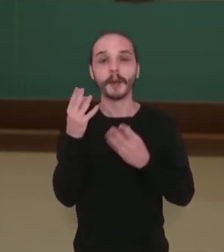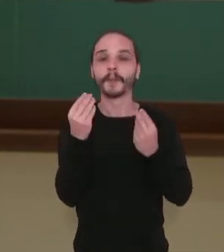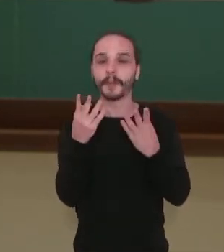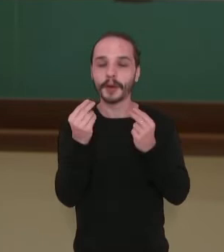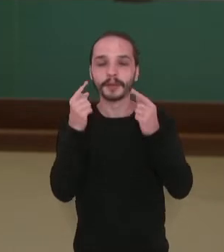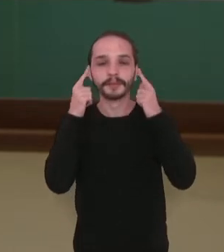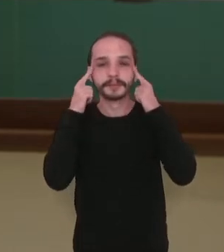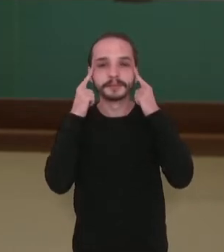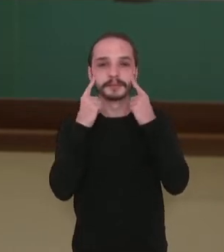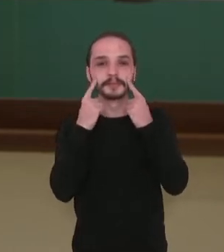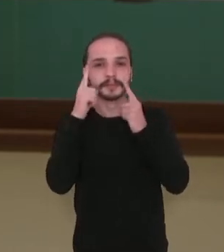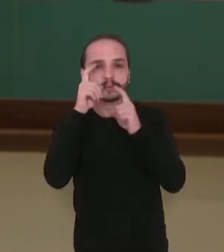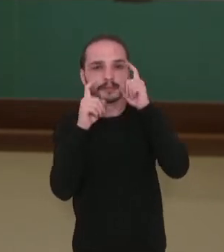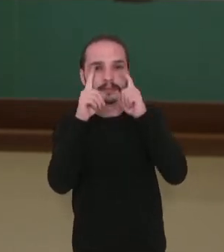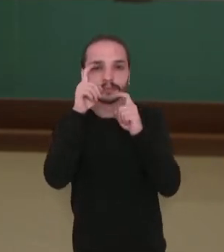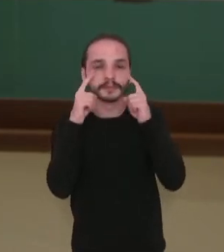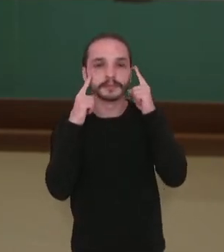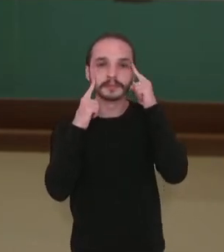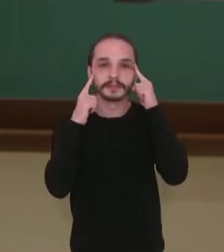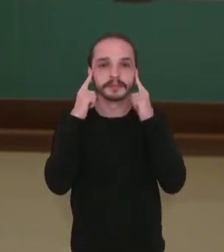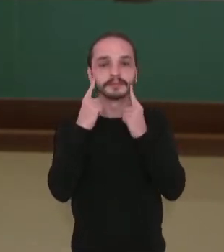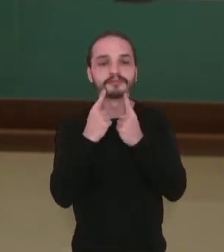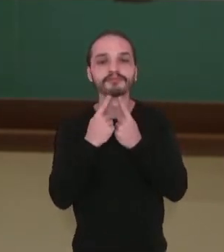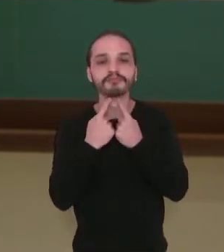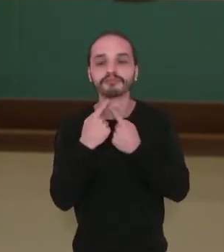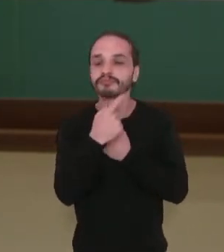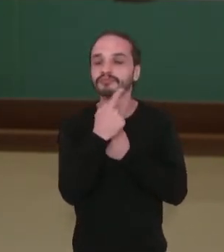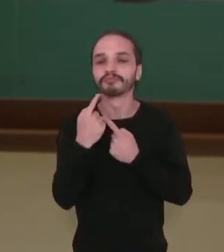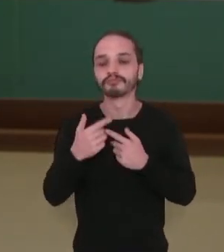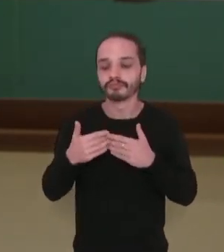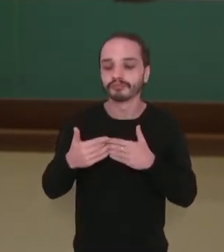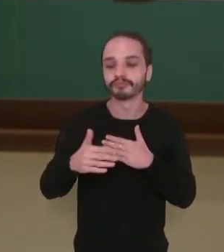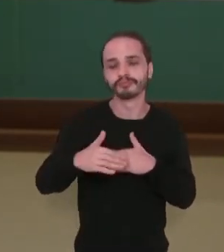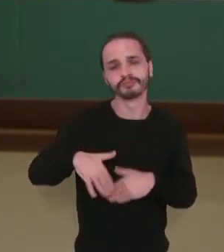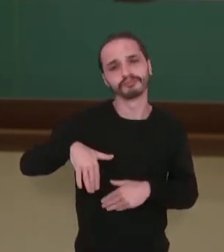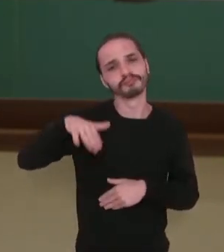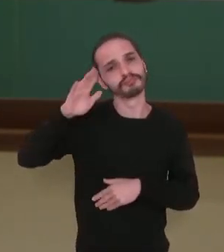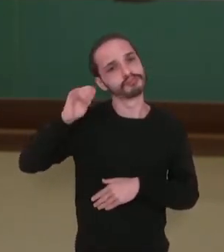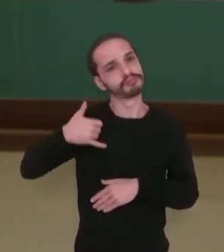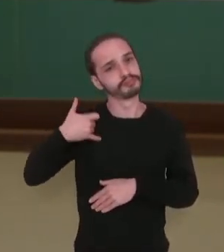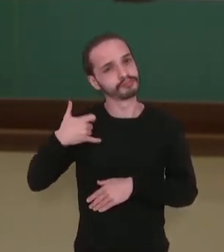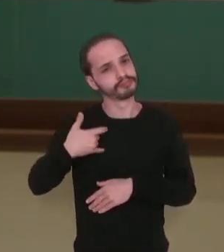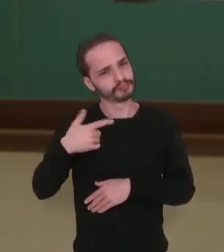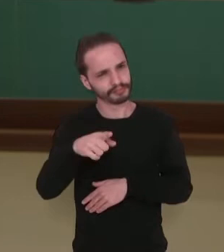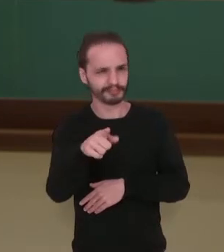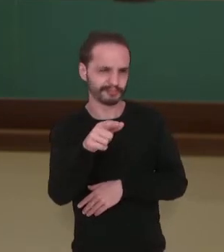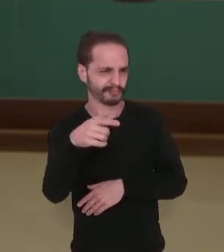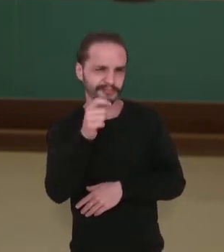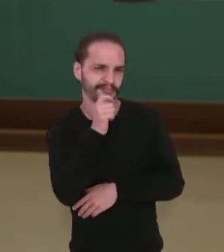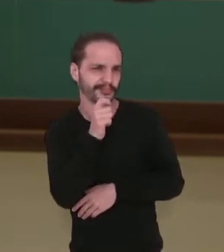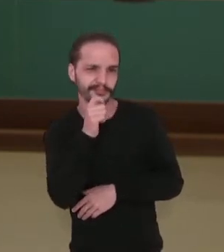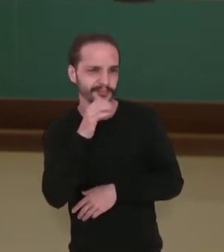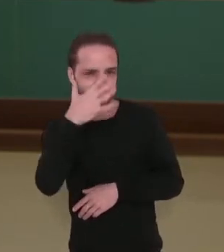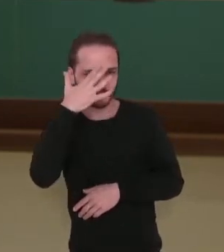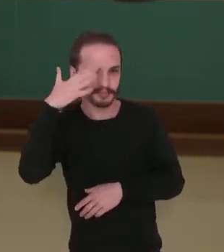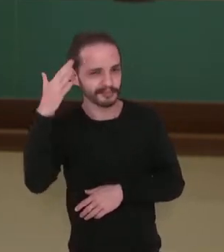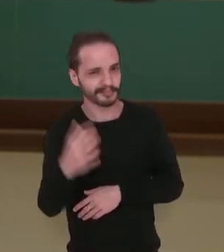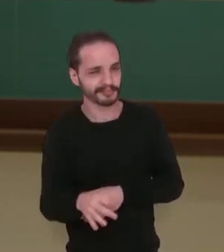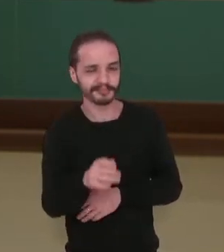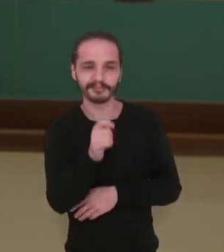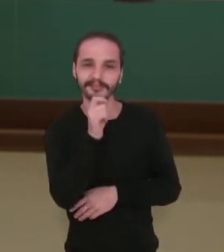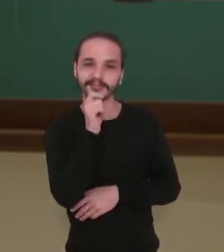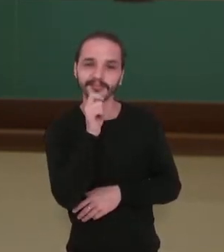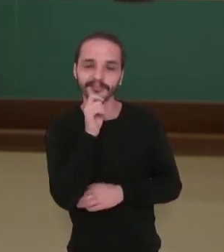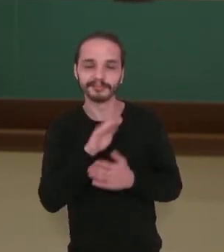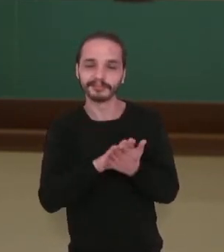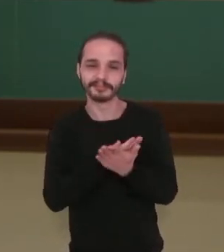as expressões, os sinais ali que vão aparecendo ali com a idade. Eu tenho certeza que você não tem esses sinais, você não tem essas